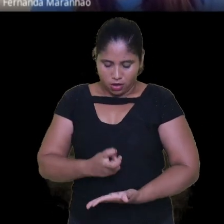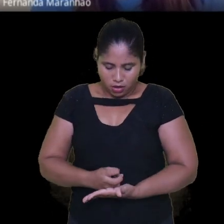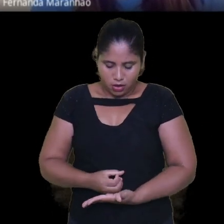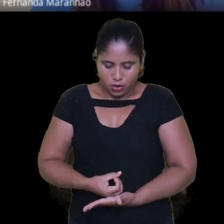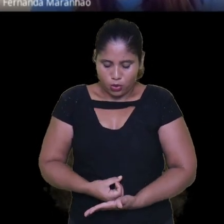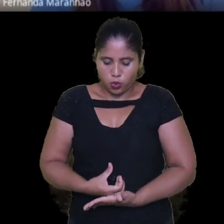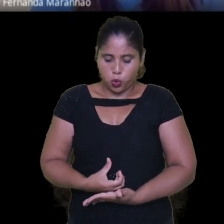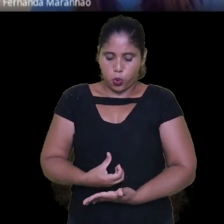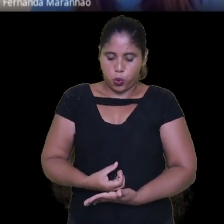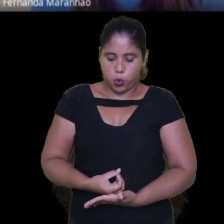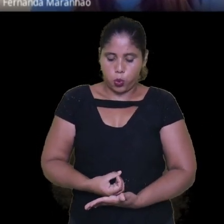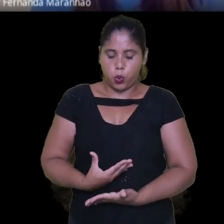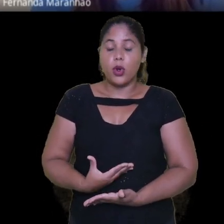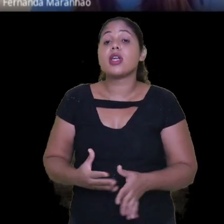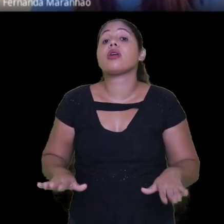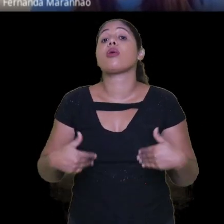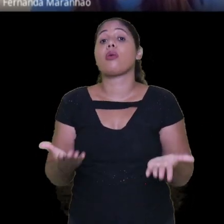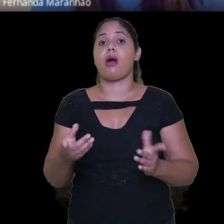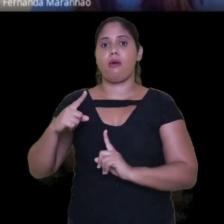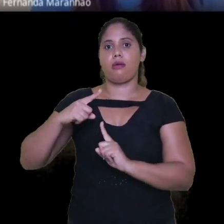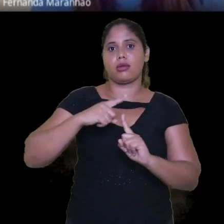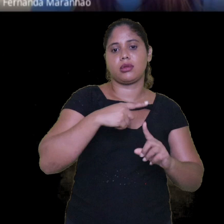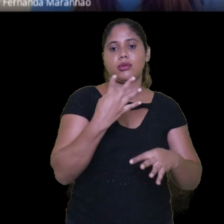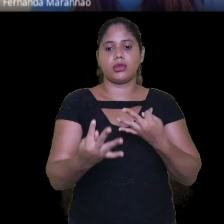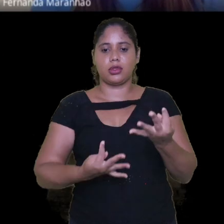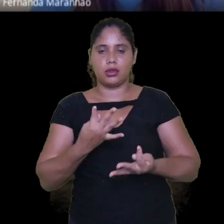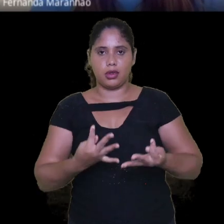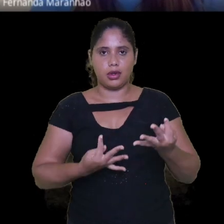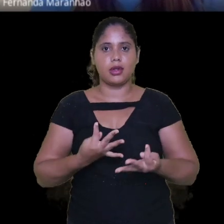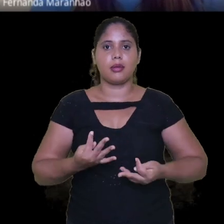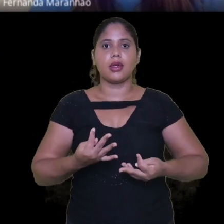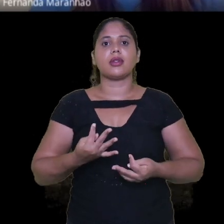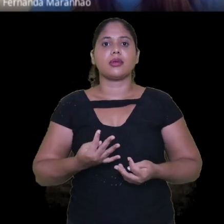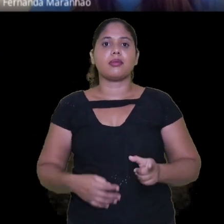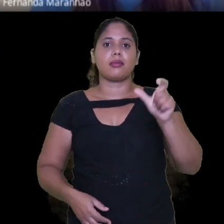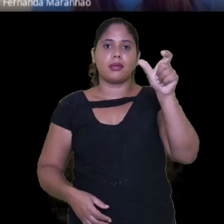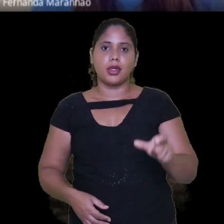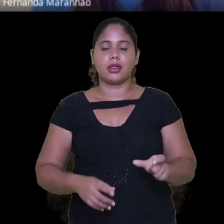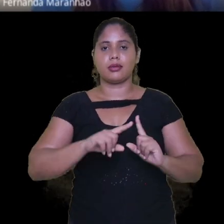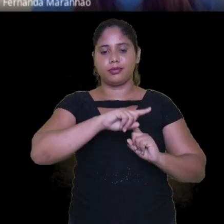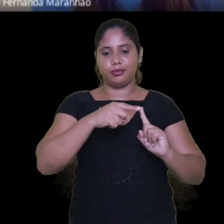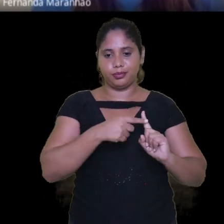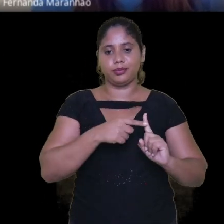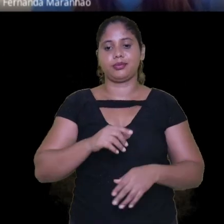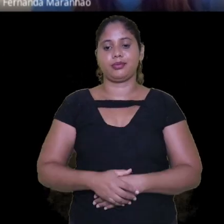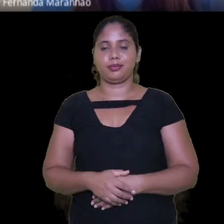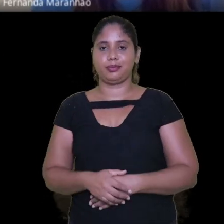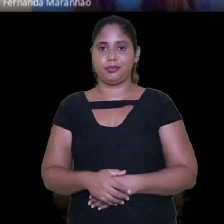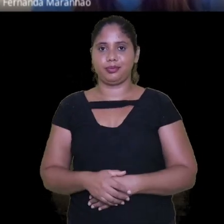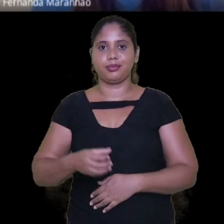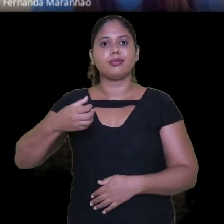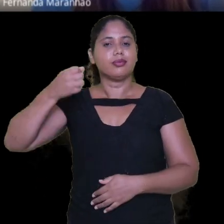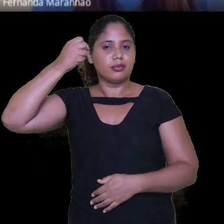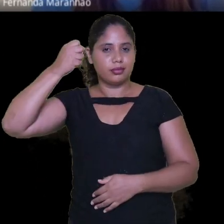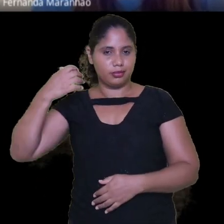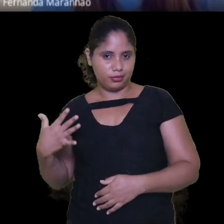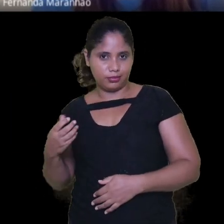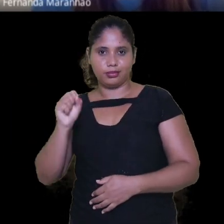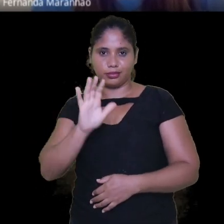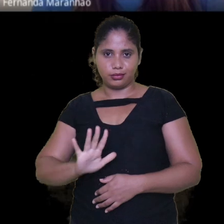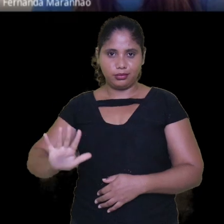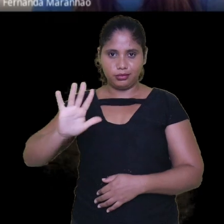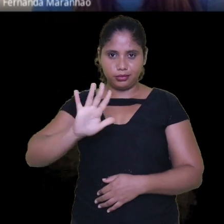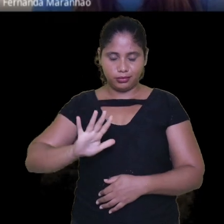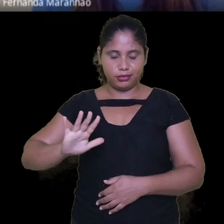prosseguir diante da suspeita de uma restrição de crescimento. Melhor dizendo, diante do achado ultrassonográfico de uma